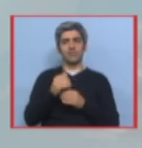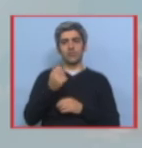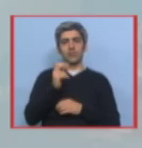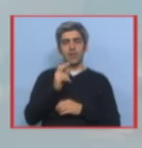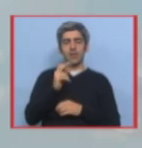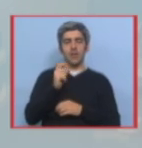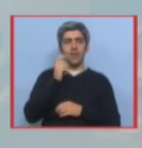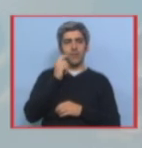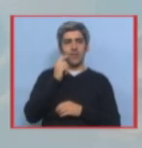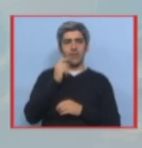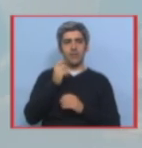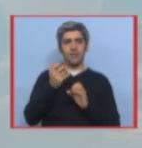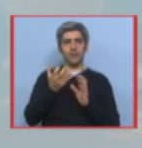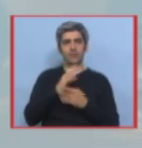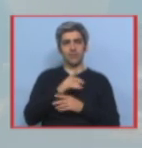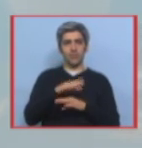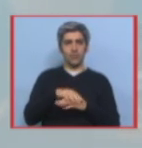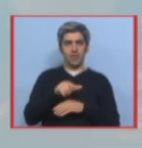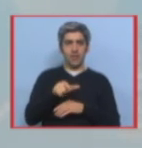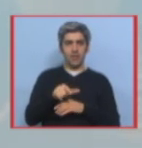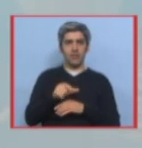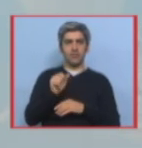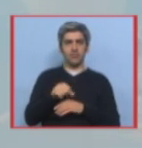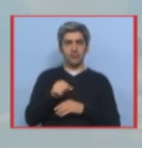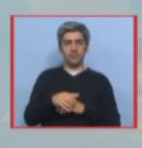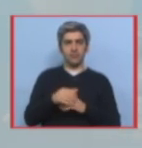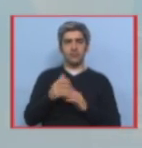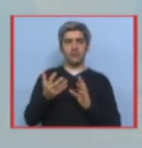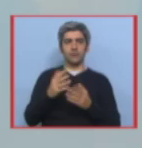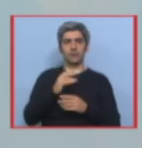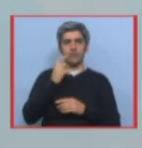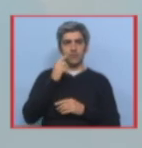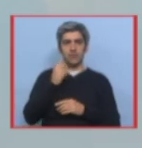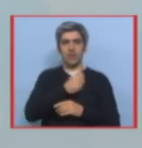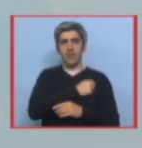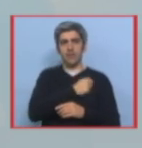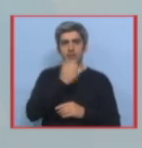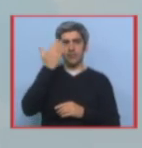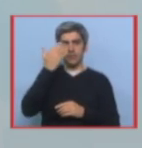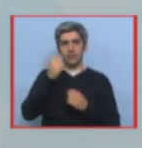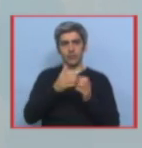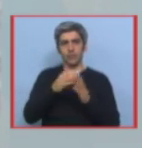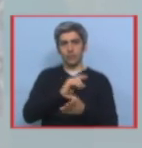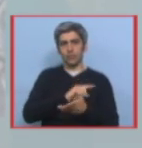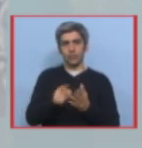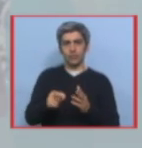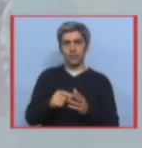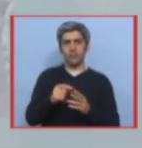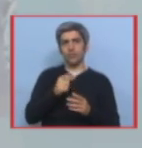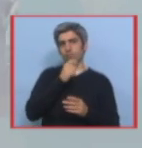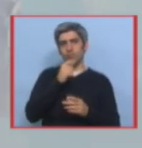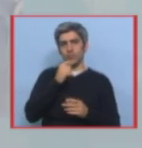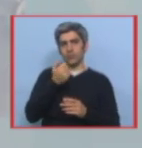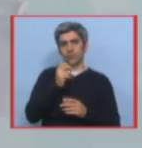de Abril. 50 anos de Abril. É uma das causas de Abril, da Revolução de Abril, a casa, né? O direito à casa para todos, acaba por ser simbólico, cumpri-lo